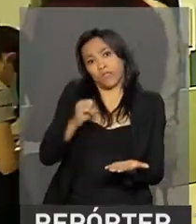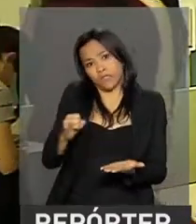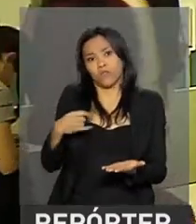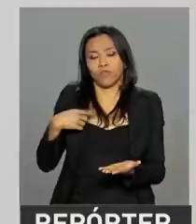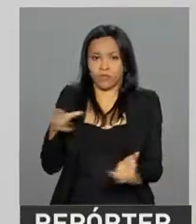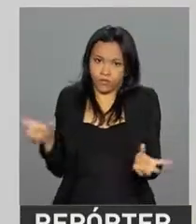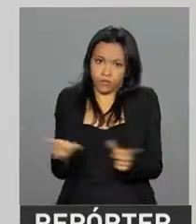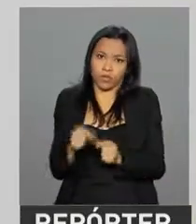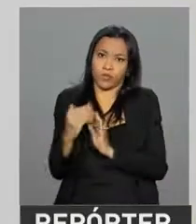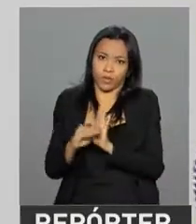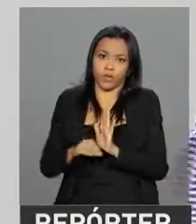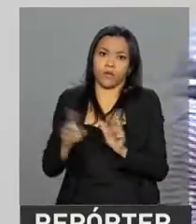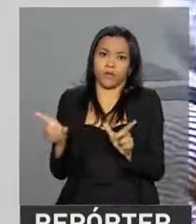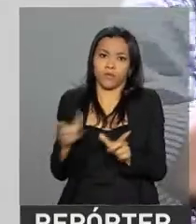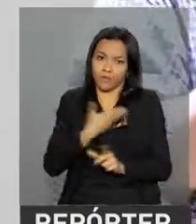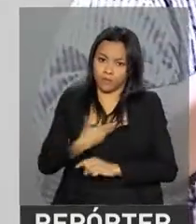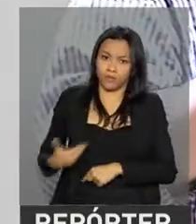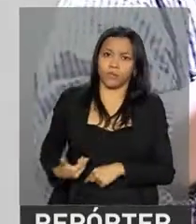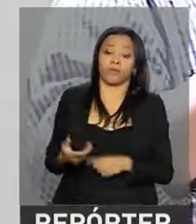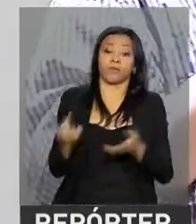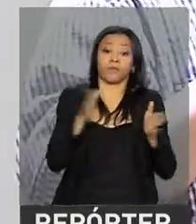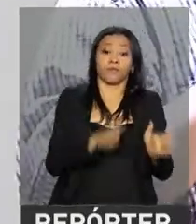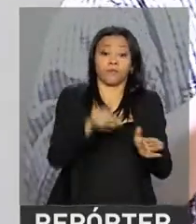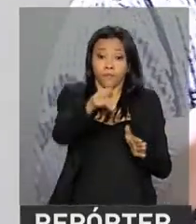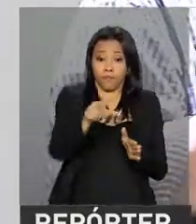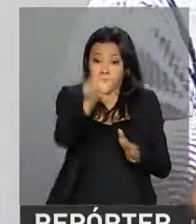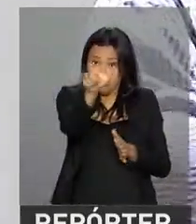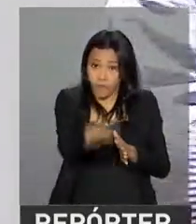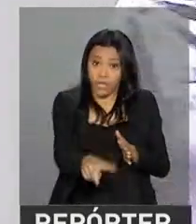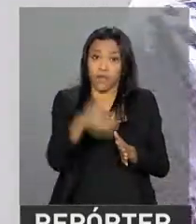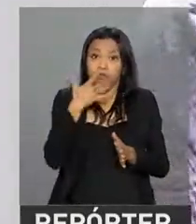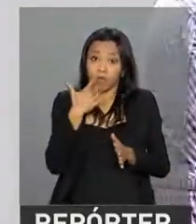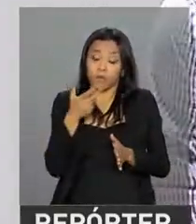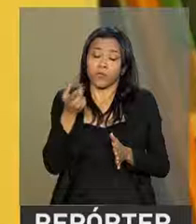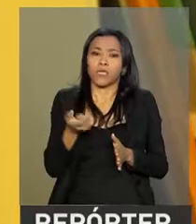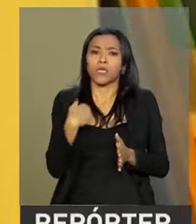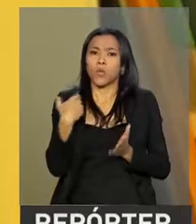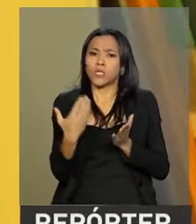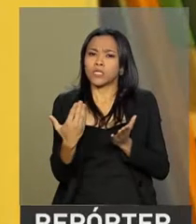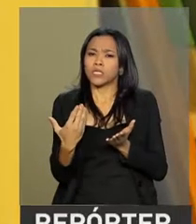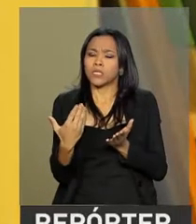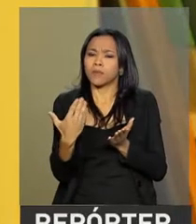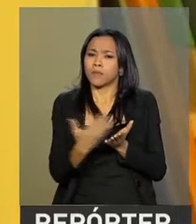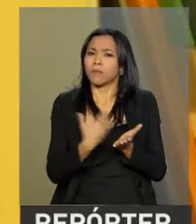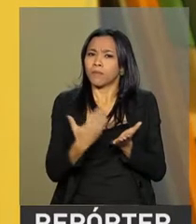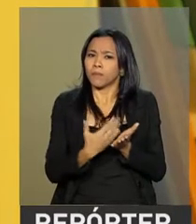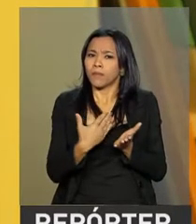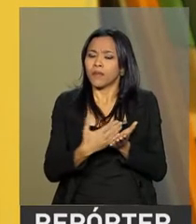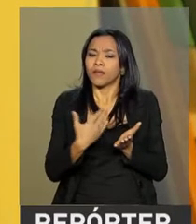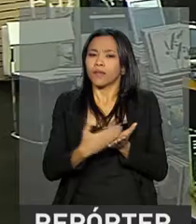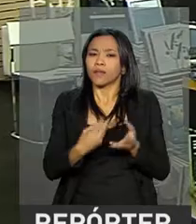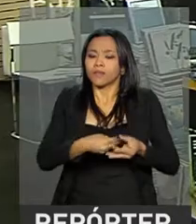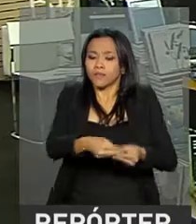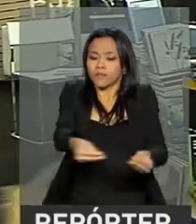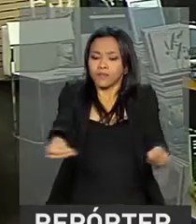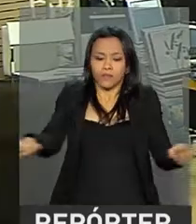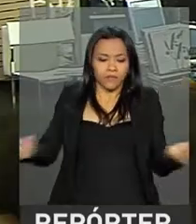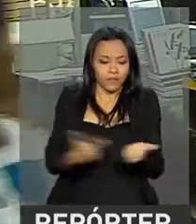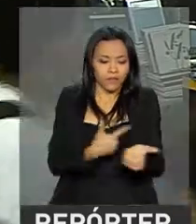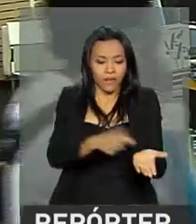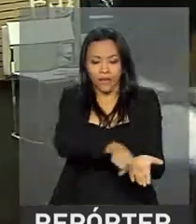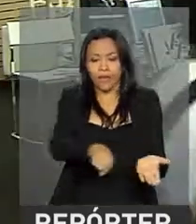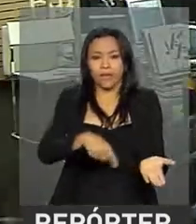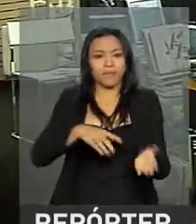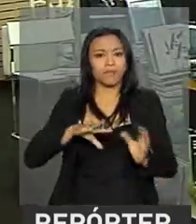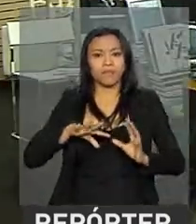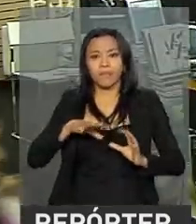como esse. Já para o escritor, saber que o Programa Nacional do Livro Didático torna suas obras mais acessíveis para pequenos leitores